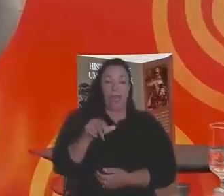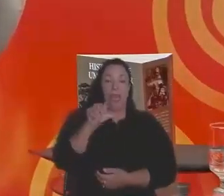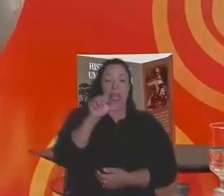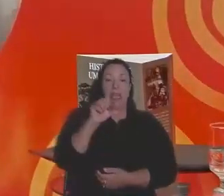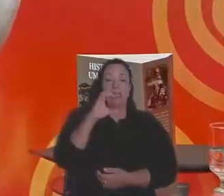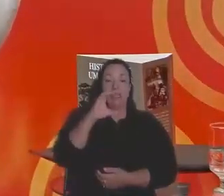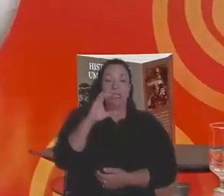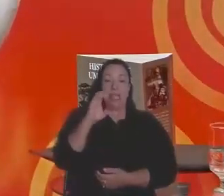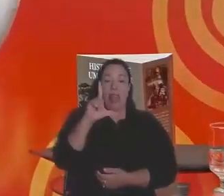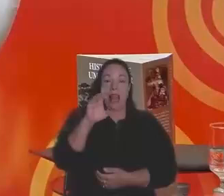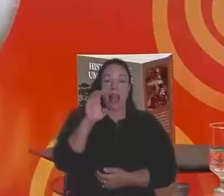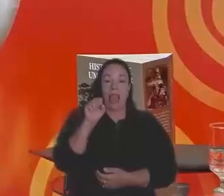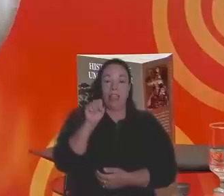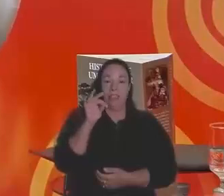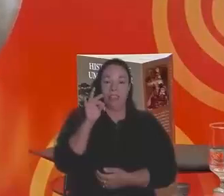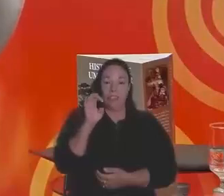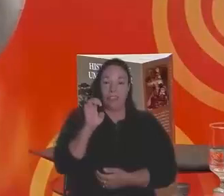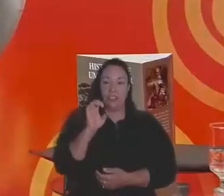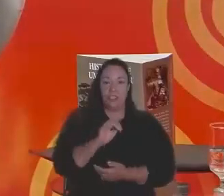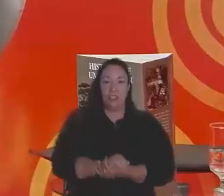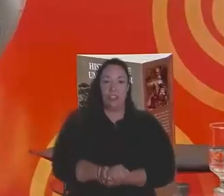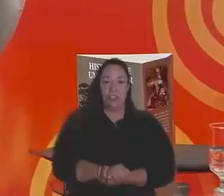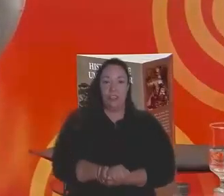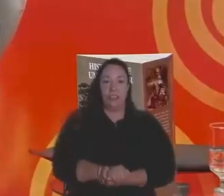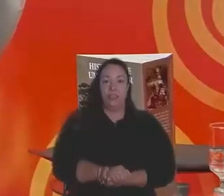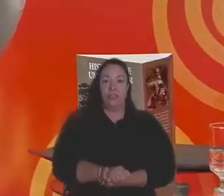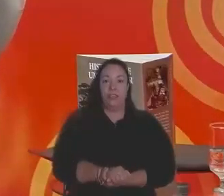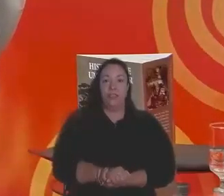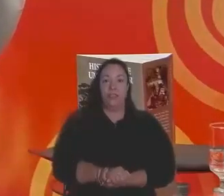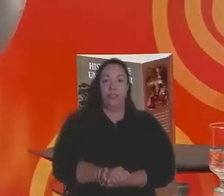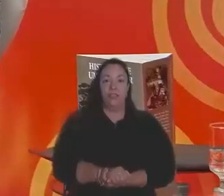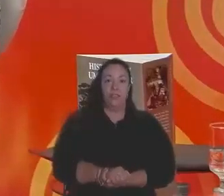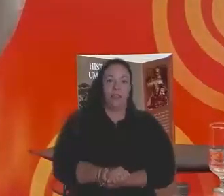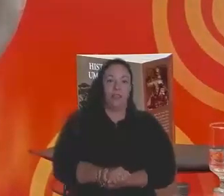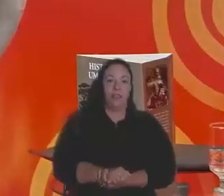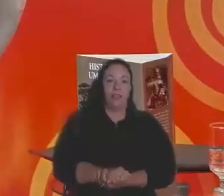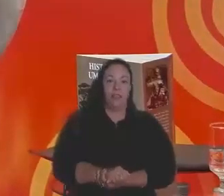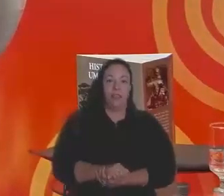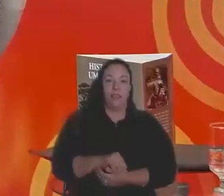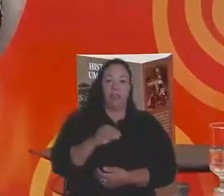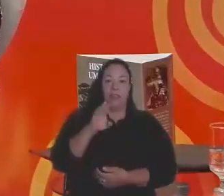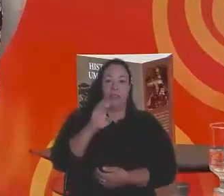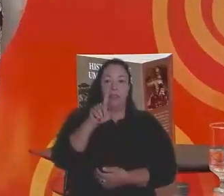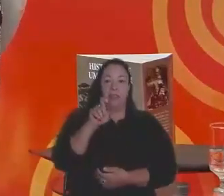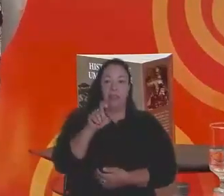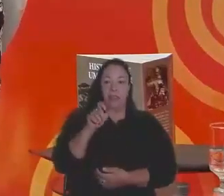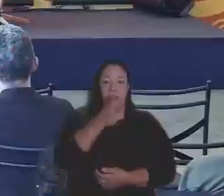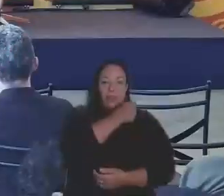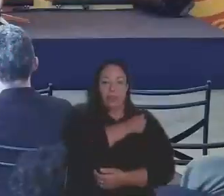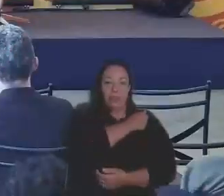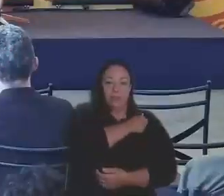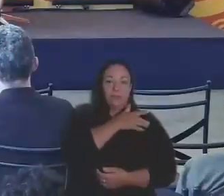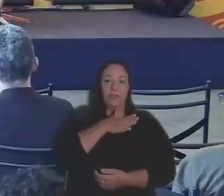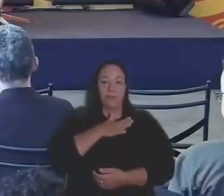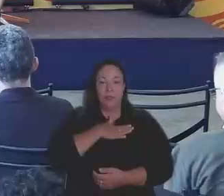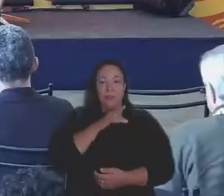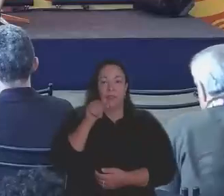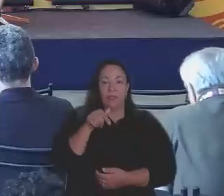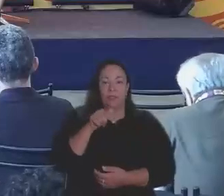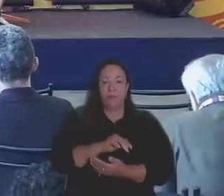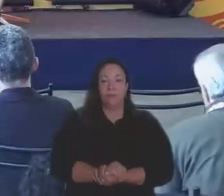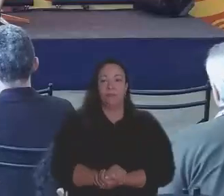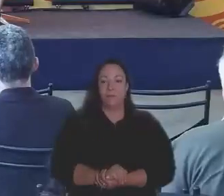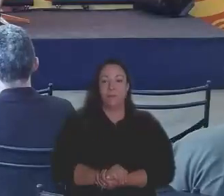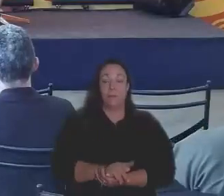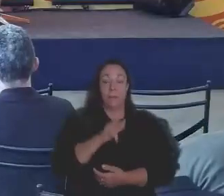De frente ao palco foram dispostas inúmeras cadeiras destinadas à plateia. Da esquerda para a direita, a primeira pessoa sentada é José